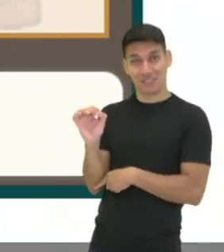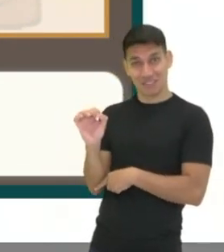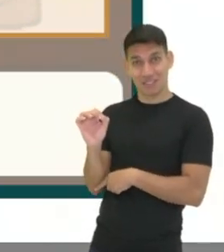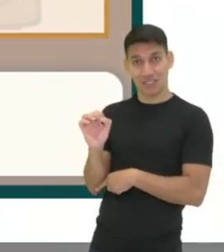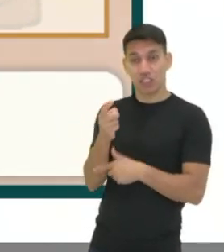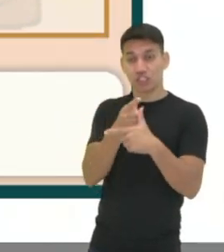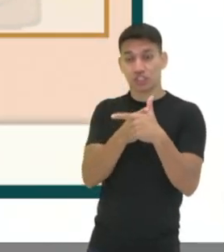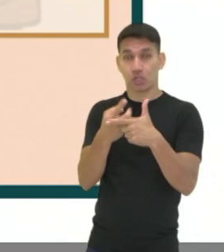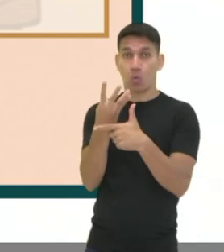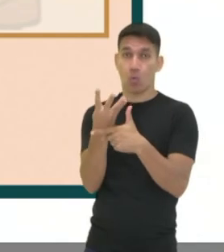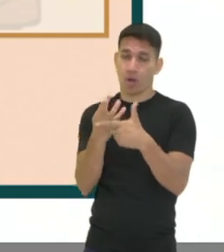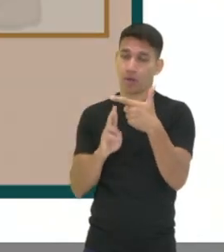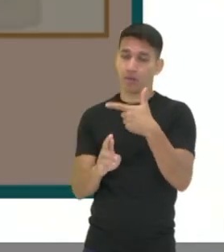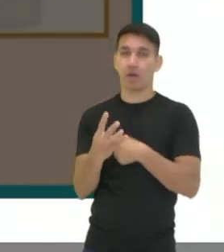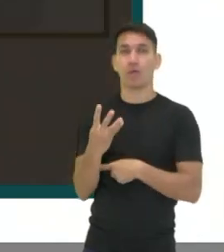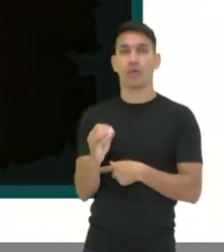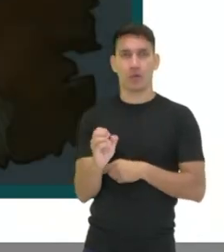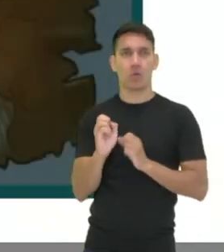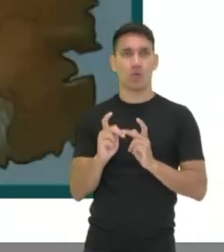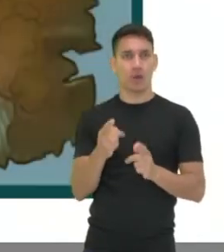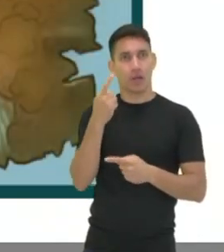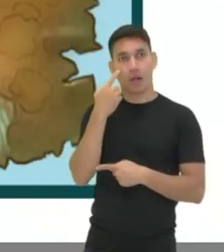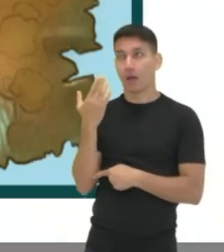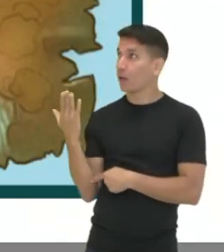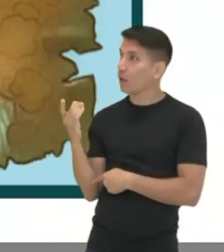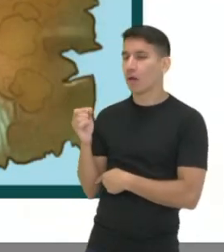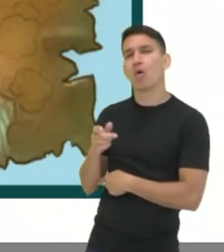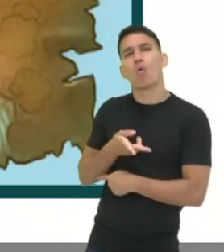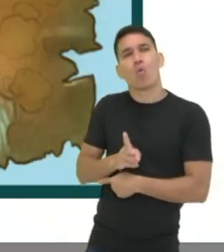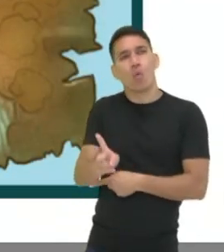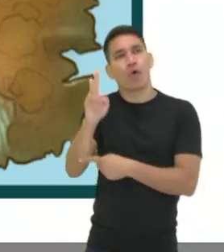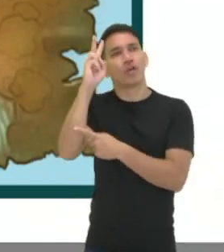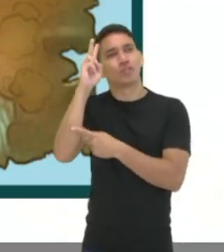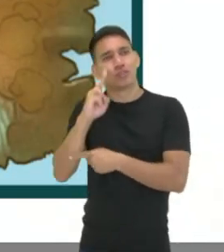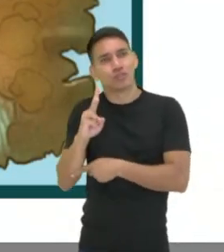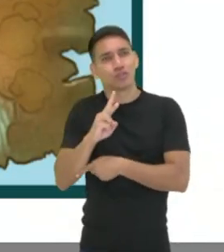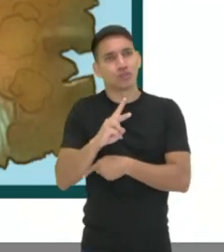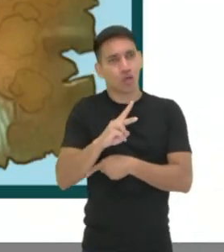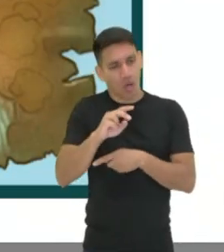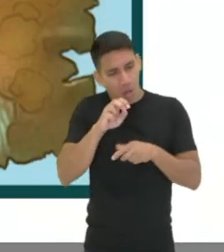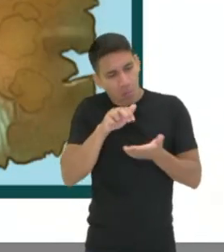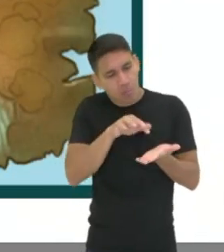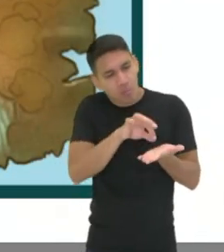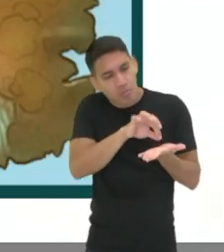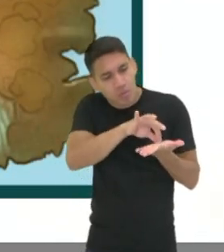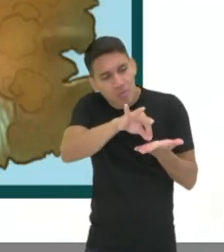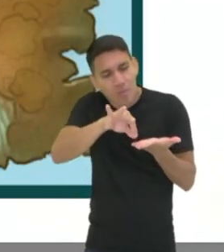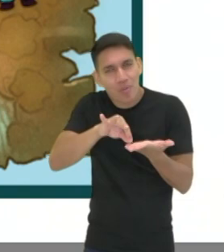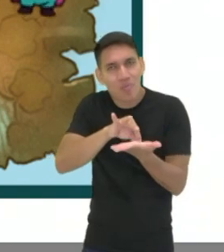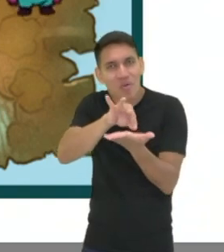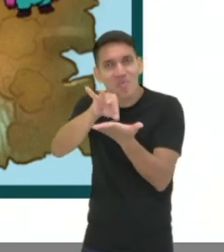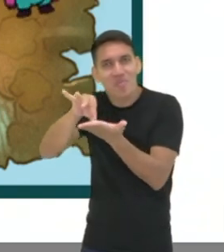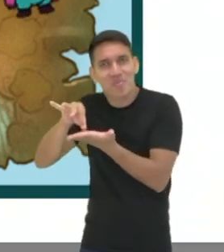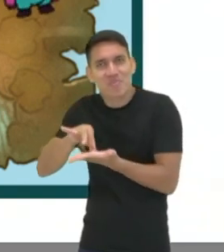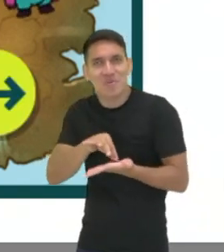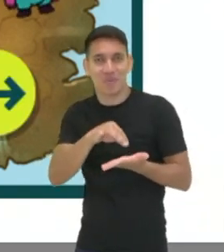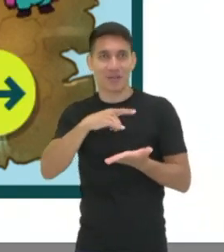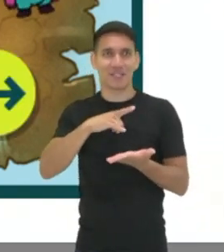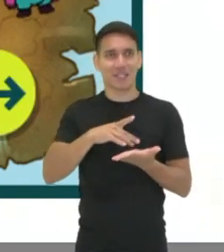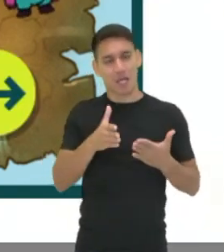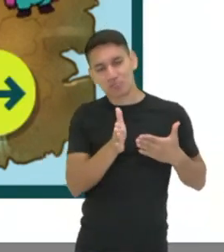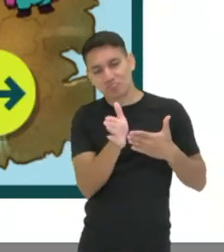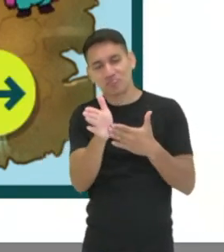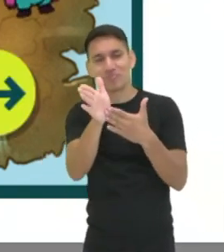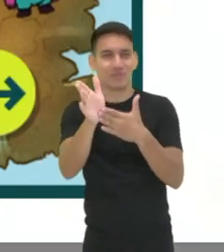vocês podem continuar, né? Ele vai continuando com a historinha, vai mudando as divisões, vão seguindo ali as trilhazinhas, né? E